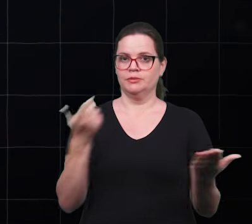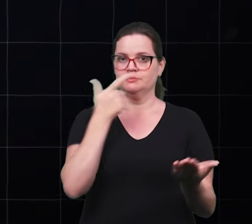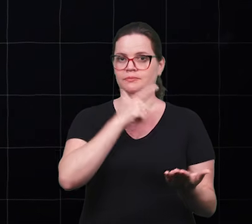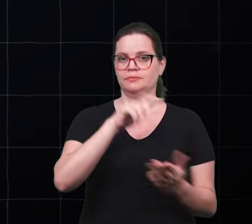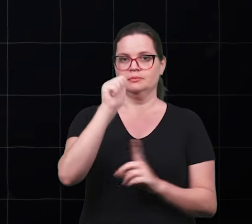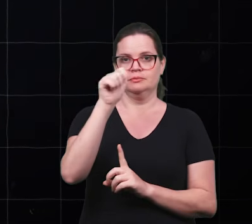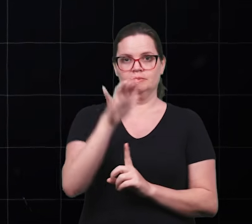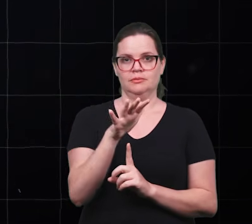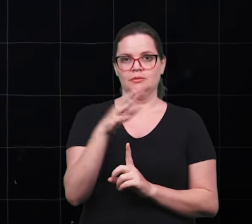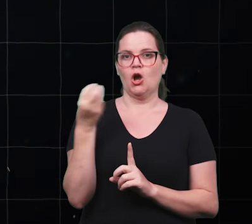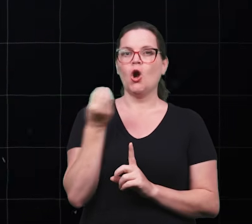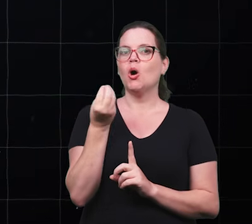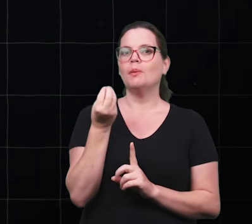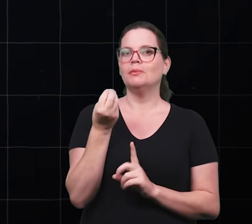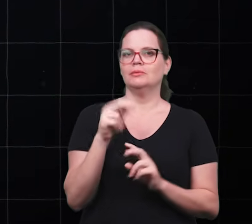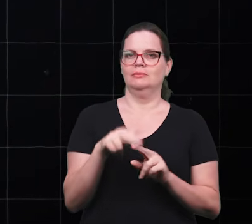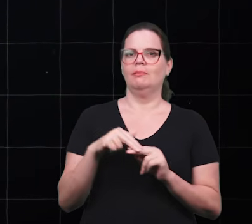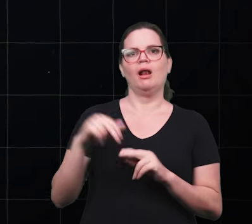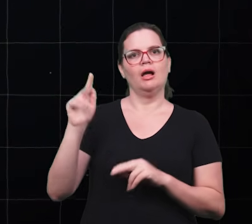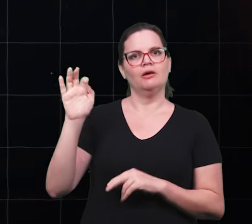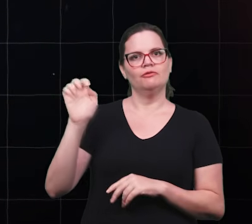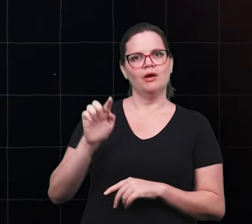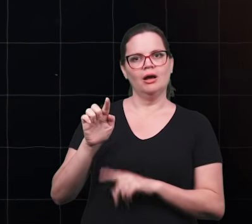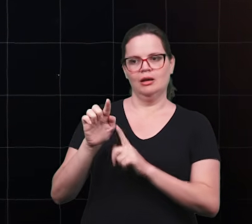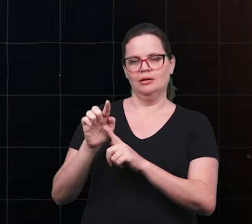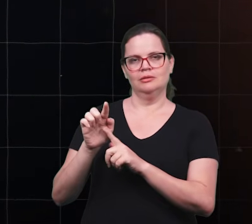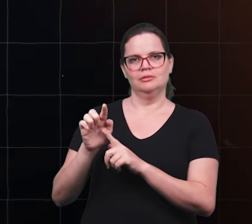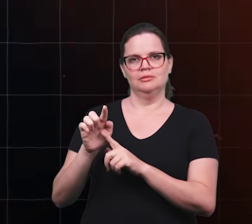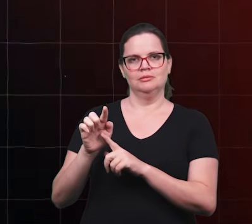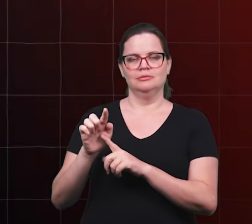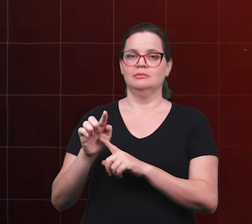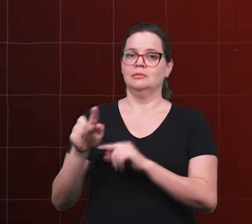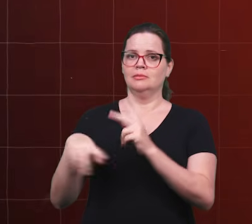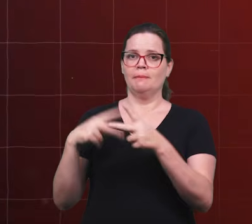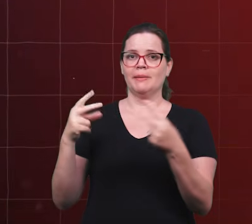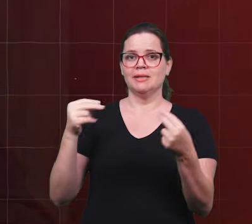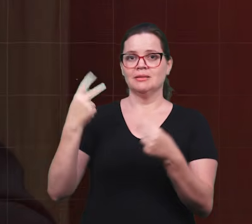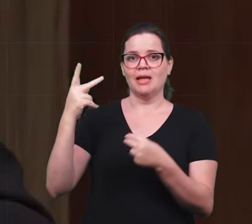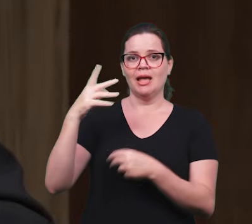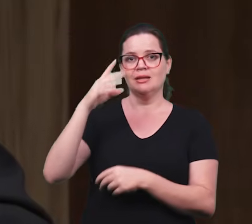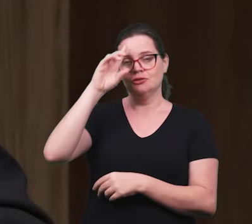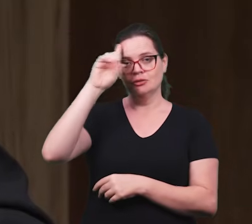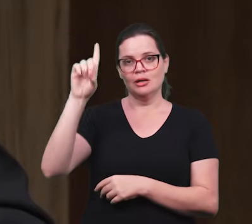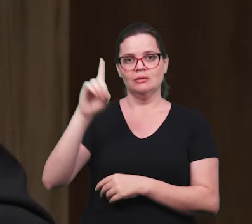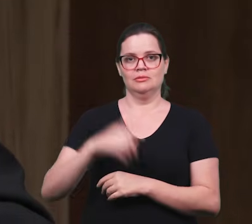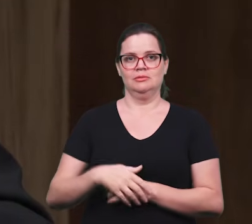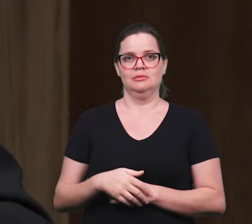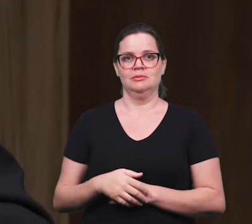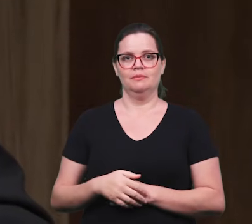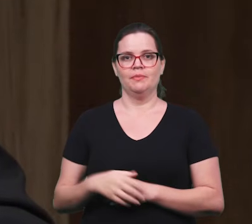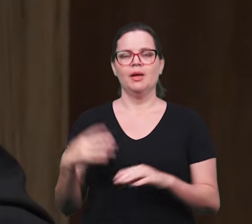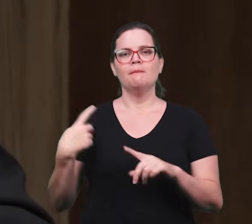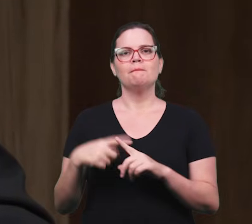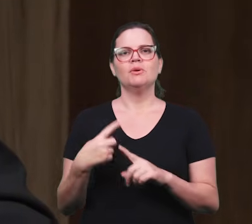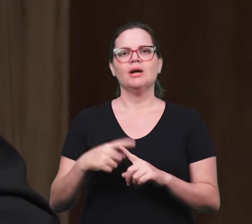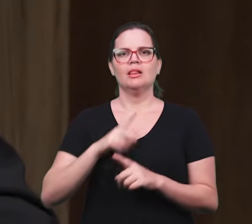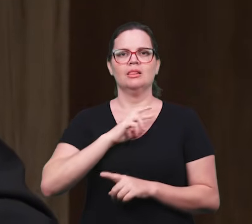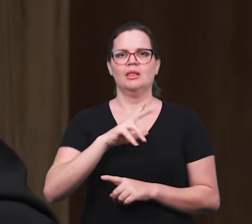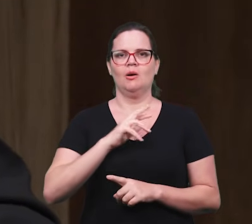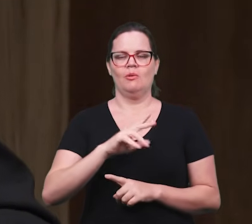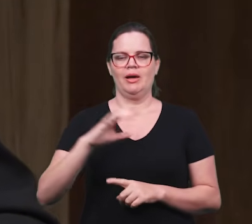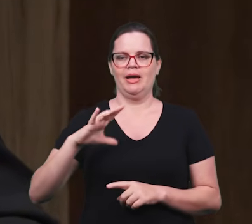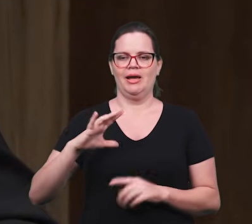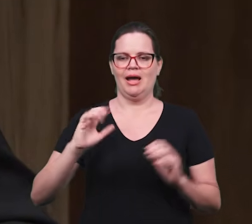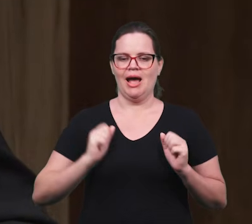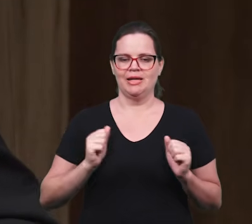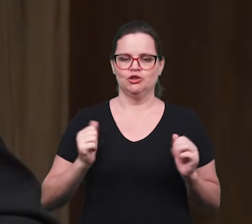sois salvos por meio da fé. Isso. Então a salvação, ela não vem por um ato humano, ela